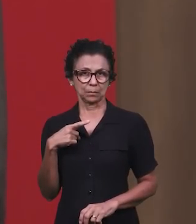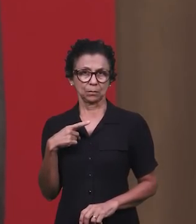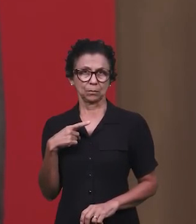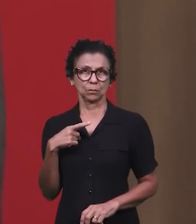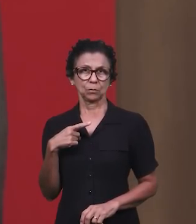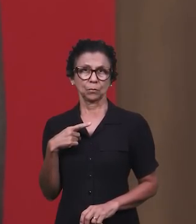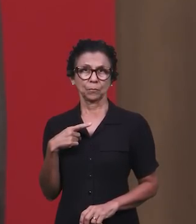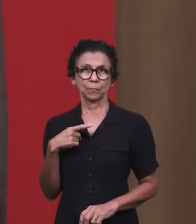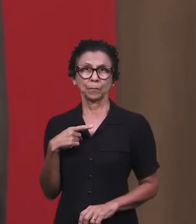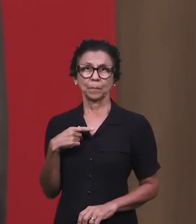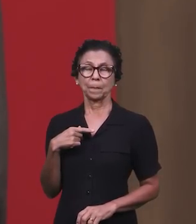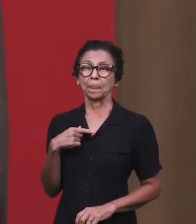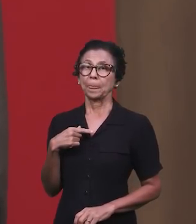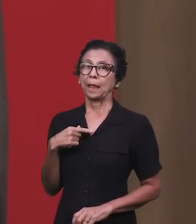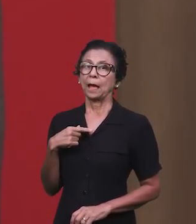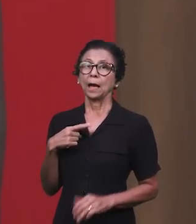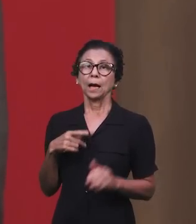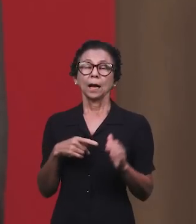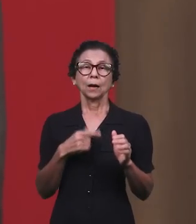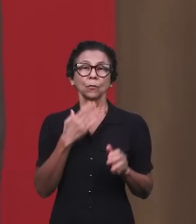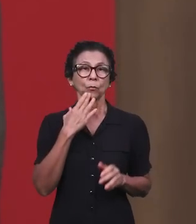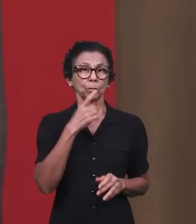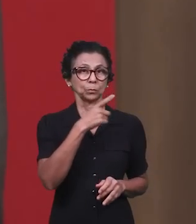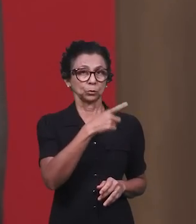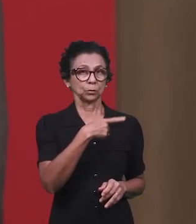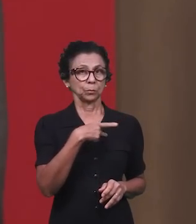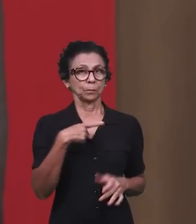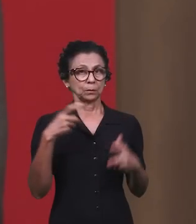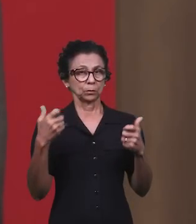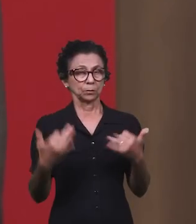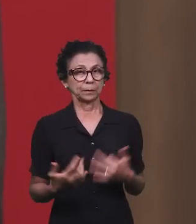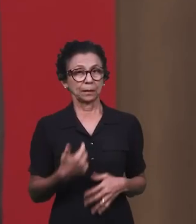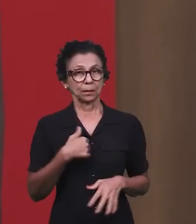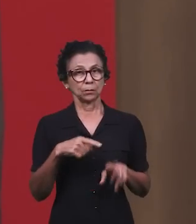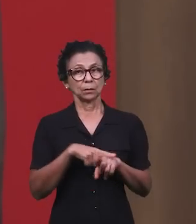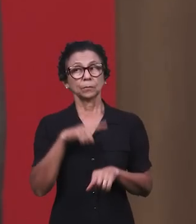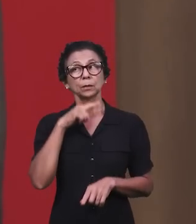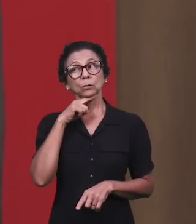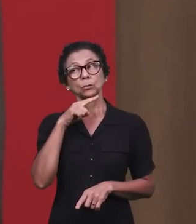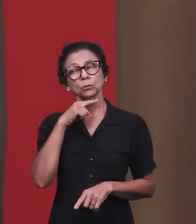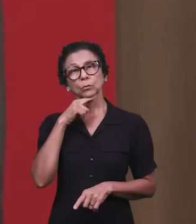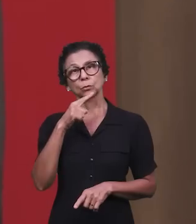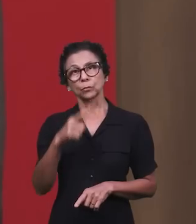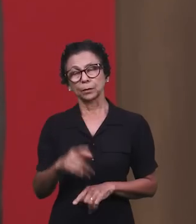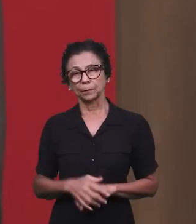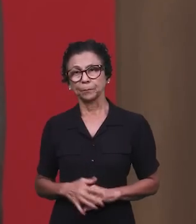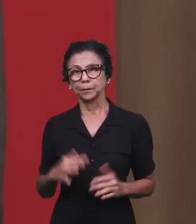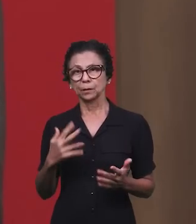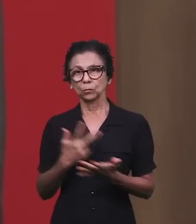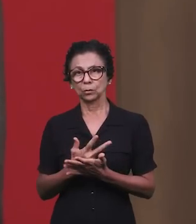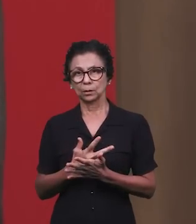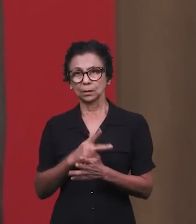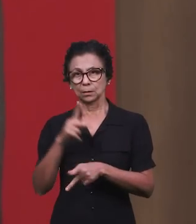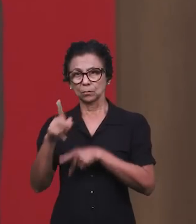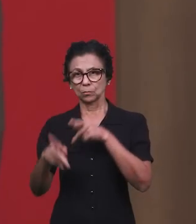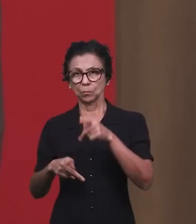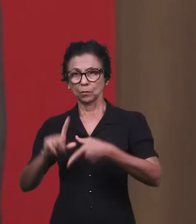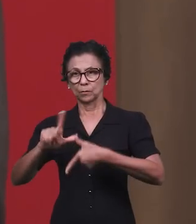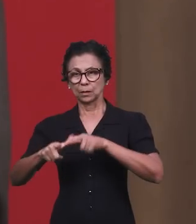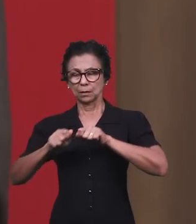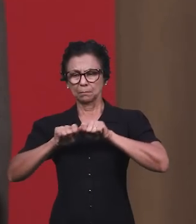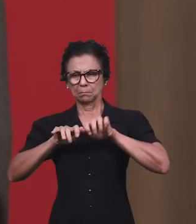estou dizendo que eu também tive dúvidas sobre esse ponto que eu vou dizer. Certo. Quando houve a diáspora, a dispersão de Israel